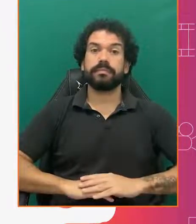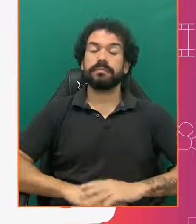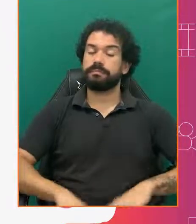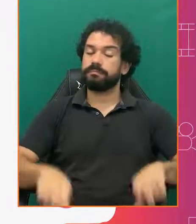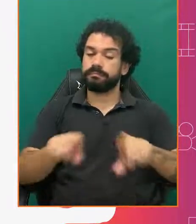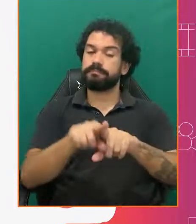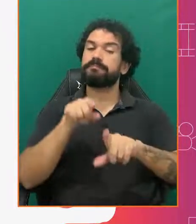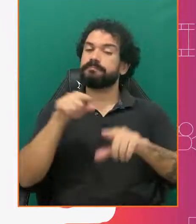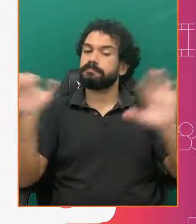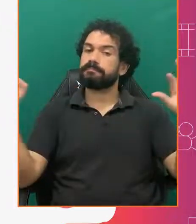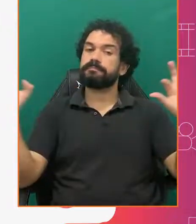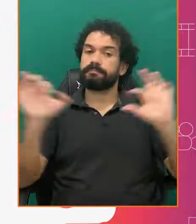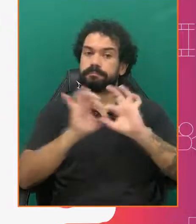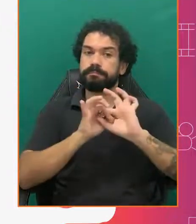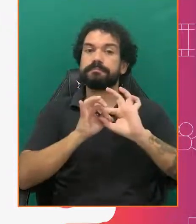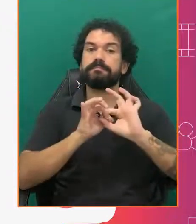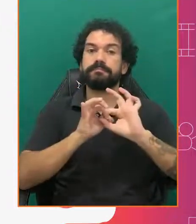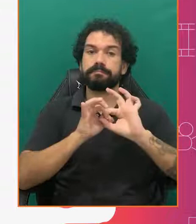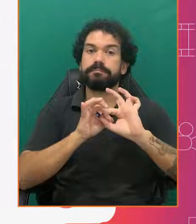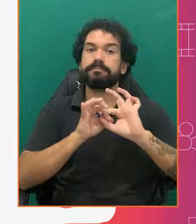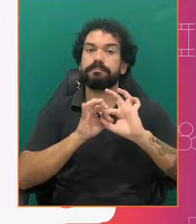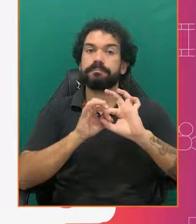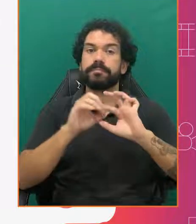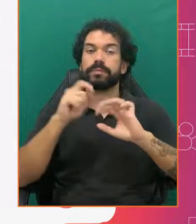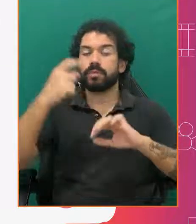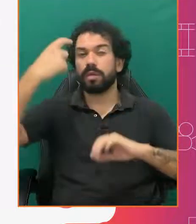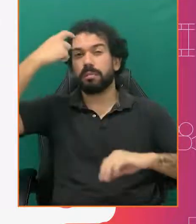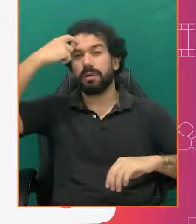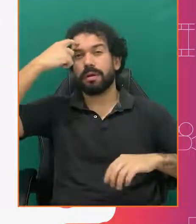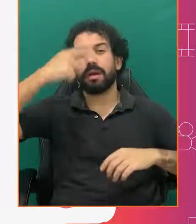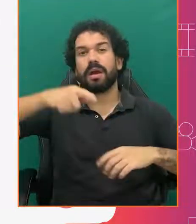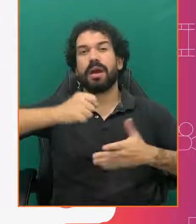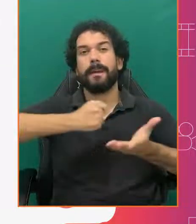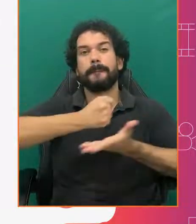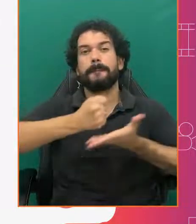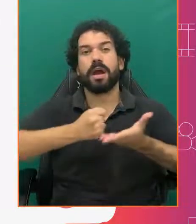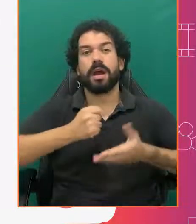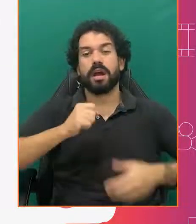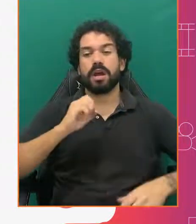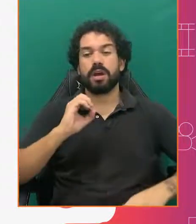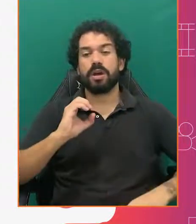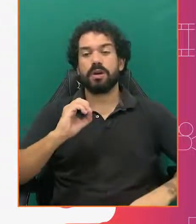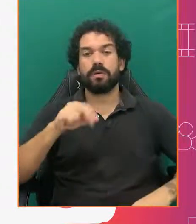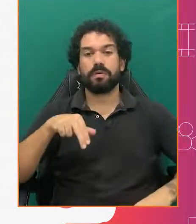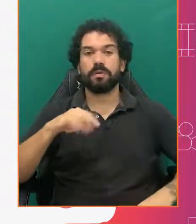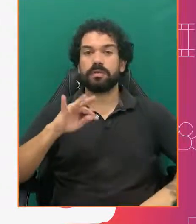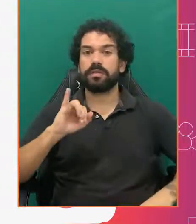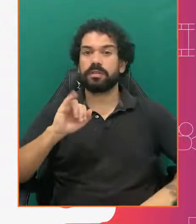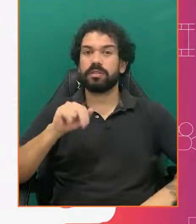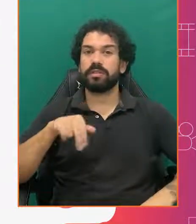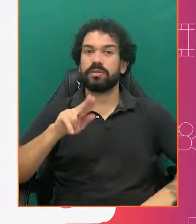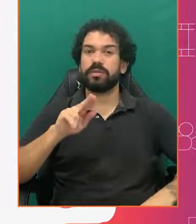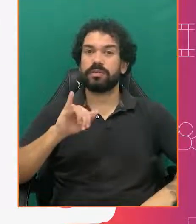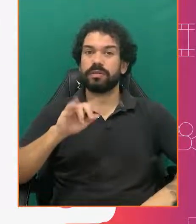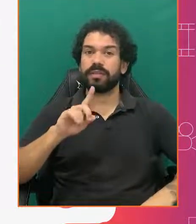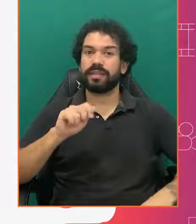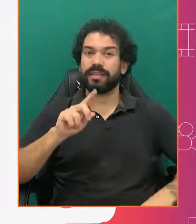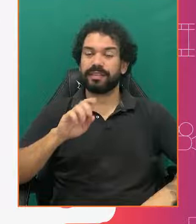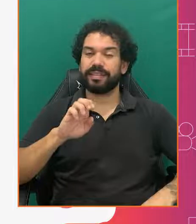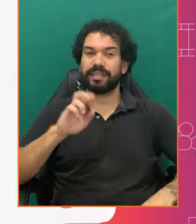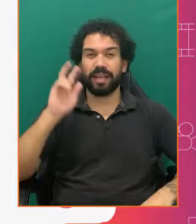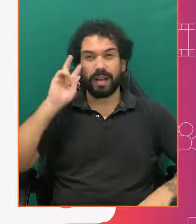isso também faz parte da ideia do princípio de continuidade e sobreposição da